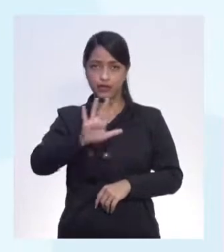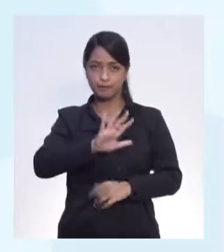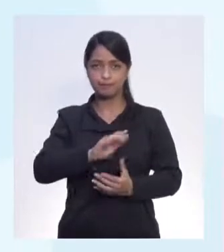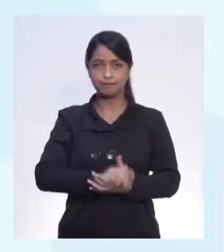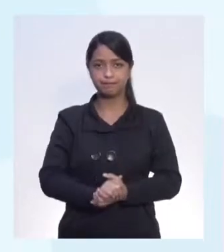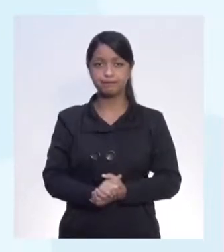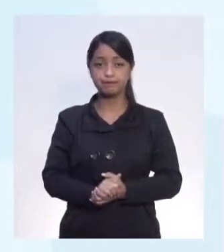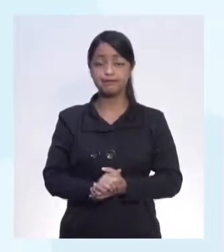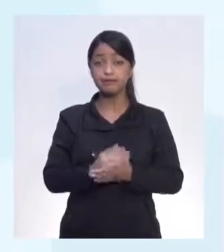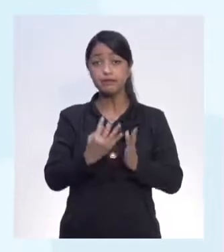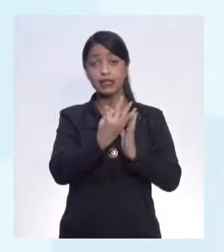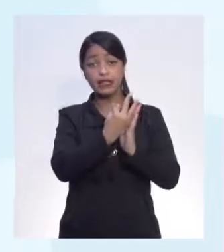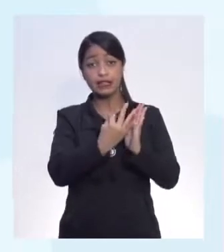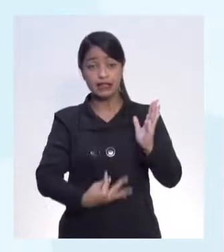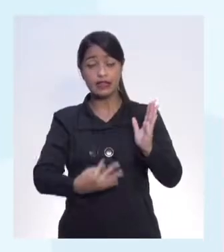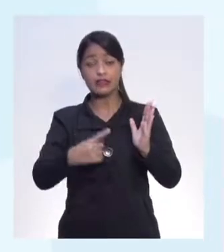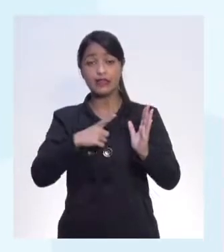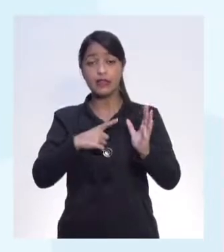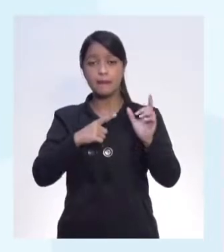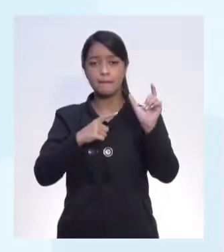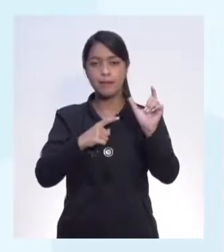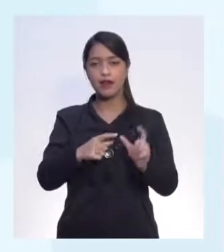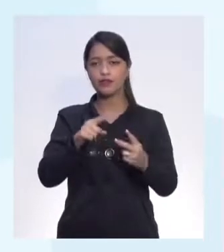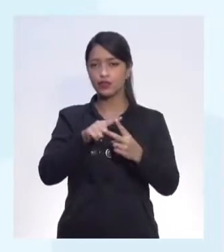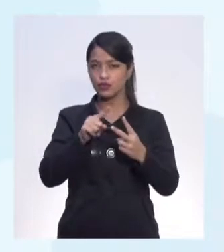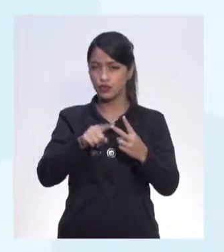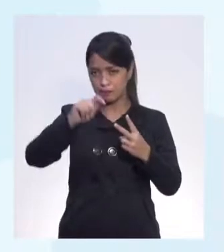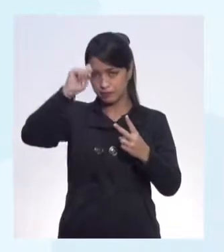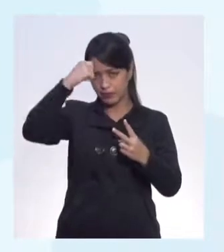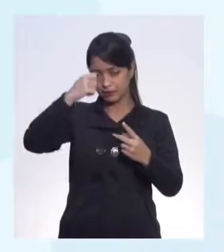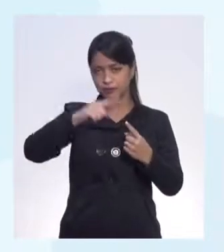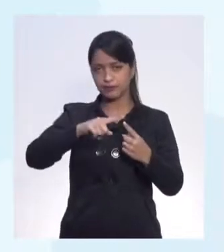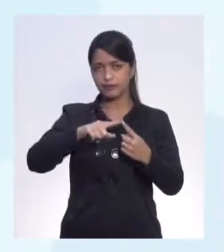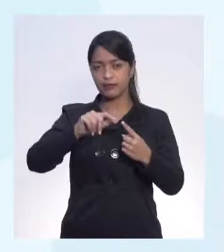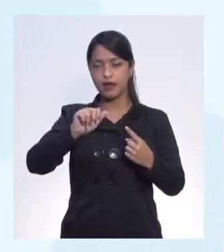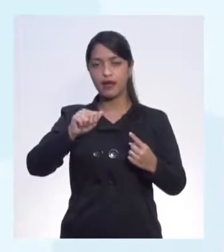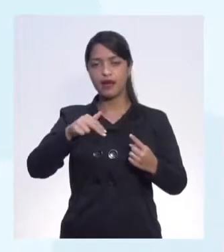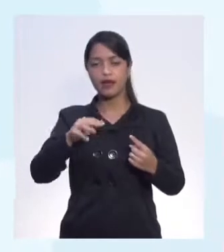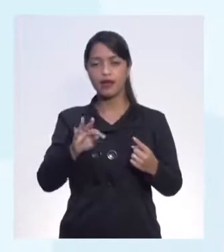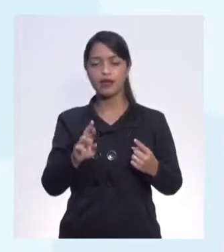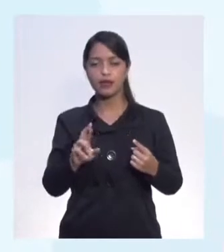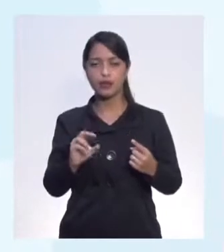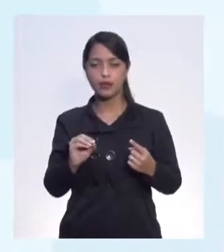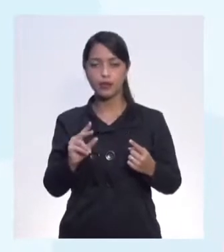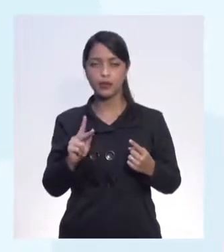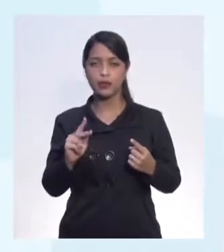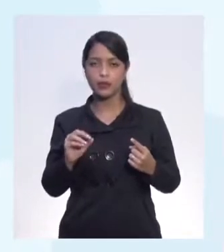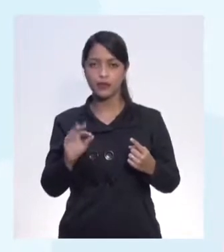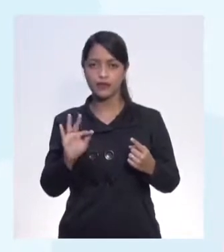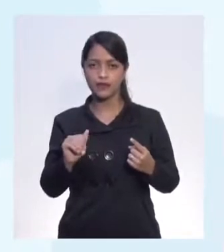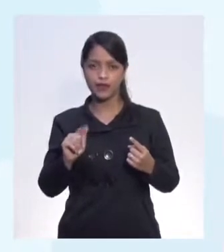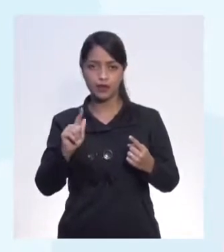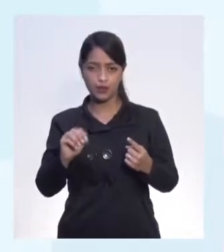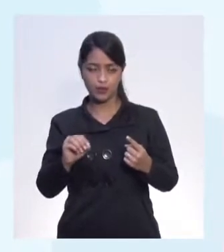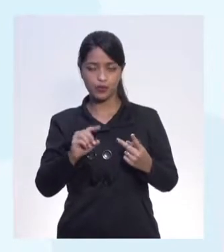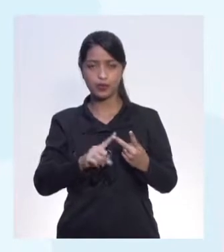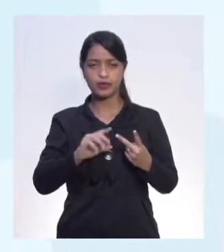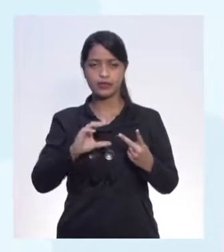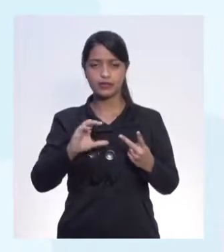negritos. Vamos aprender o que é antropófago e o que é cevado. Olha,